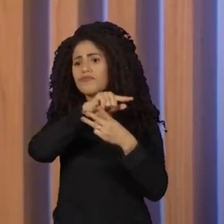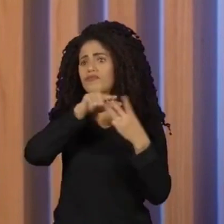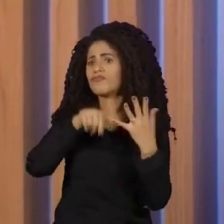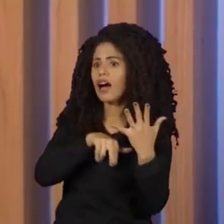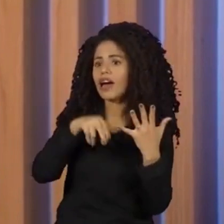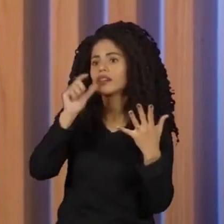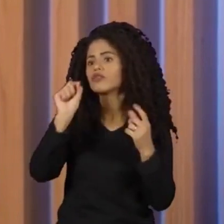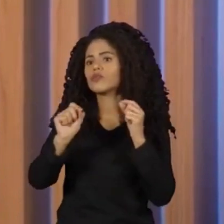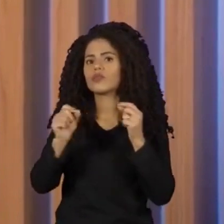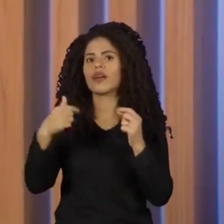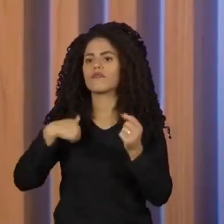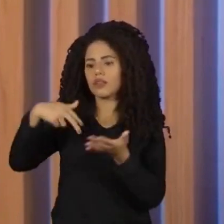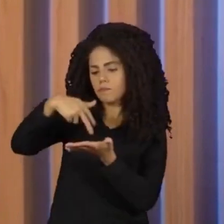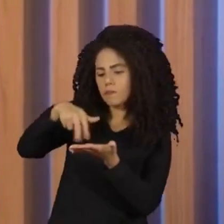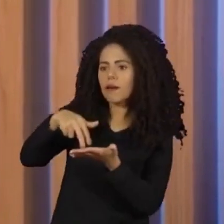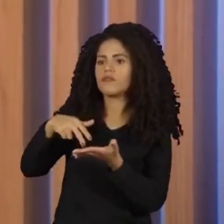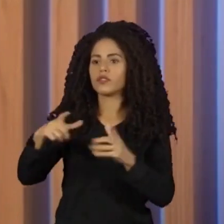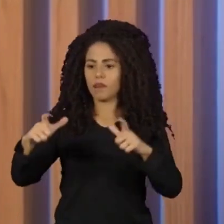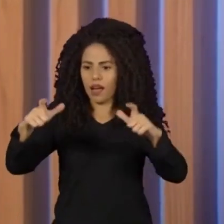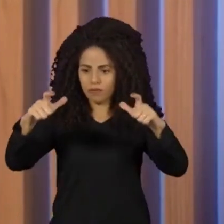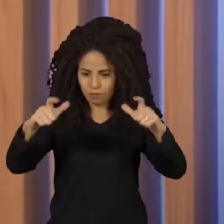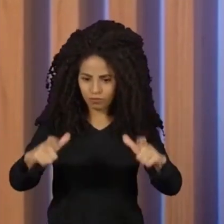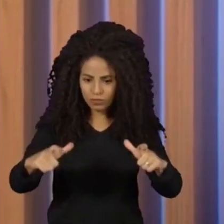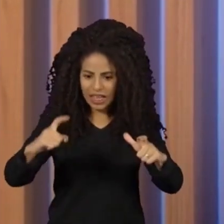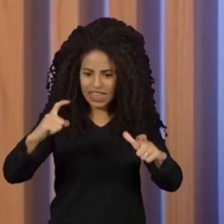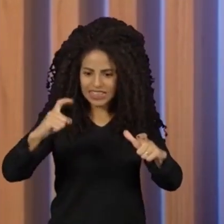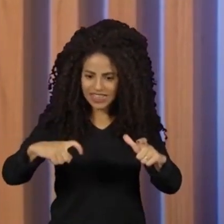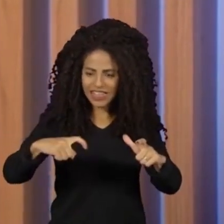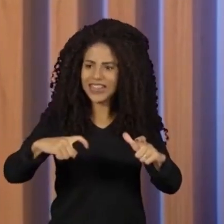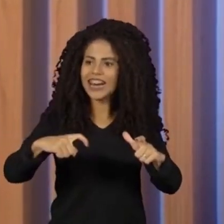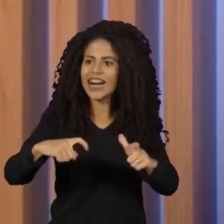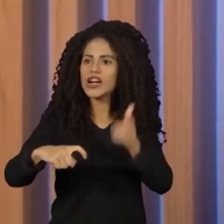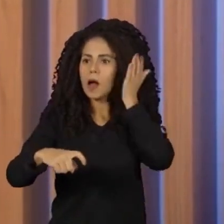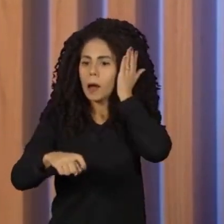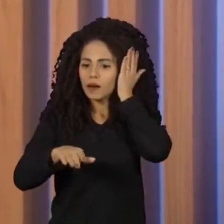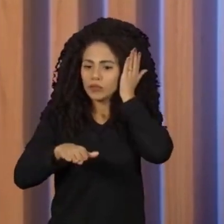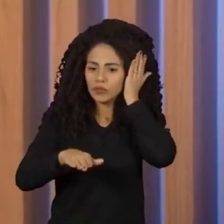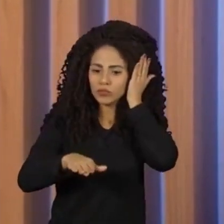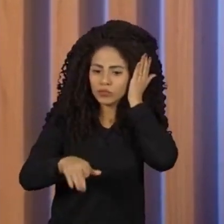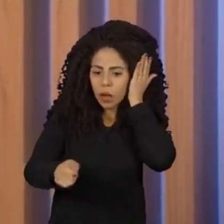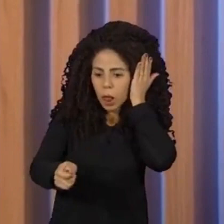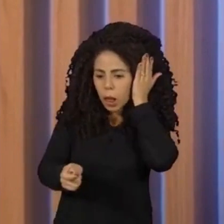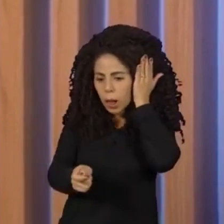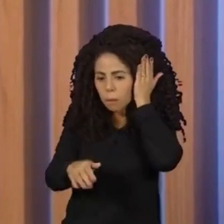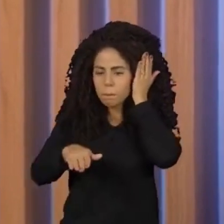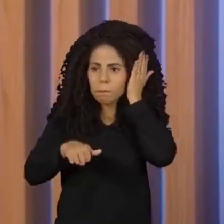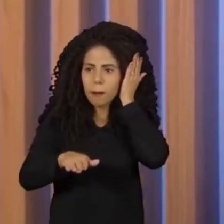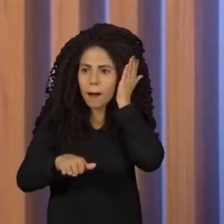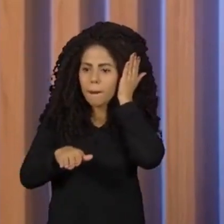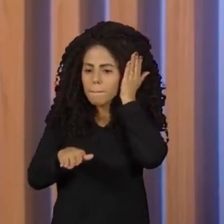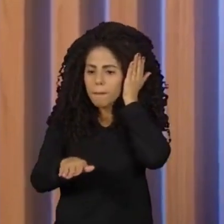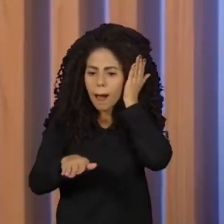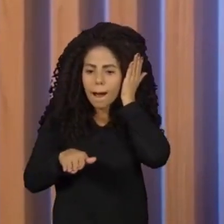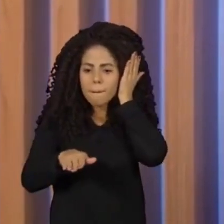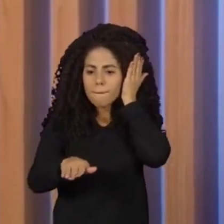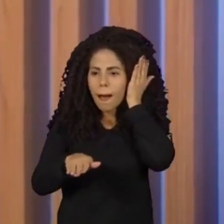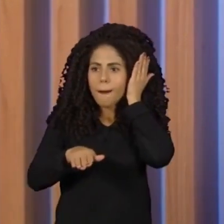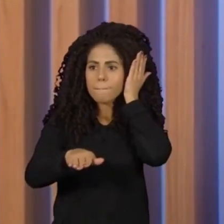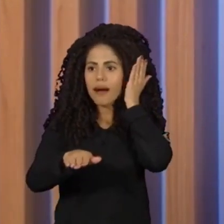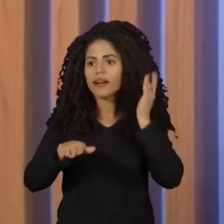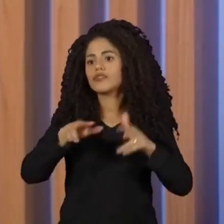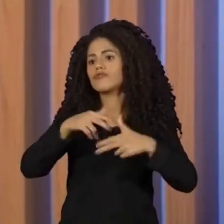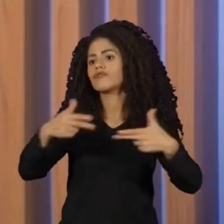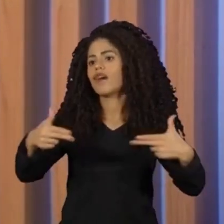senti e as coletâneos de som e dessas coletâneas você tinha os discos que tinham coletâneas de balanço de lenta as eleições